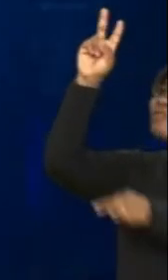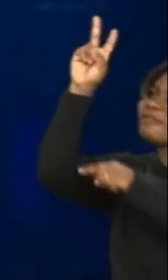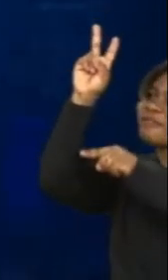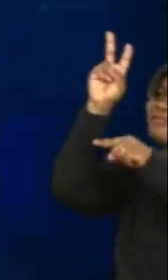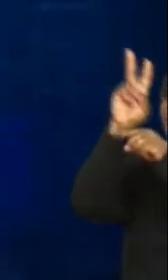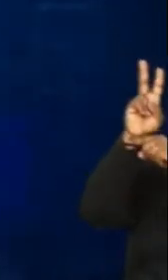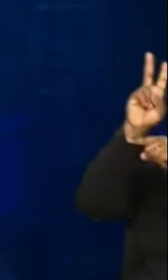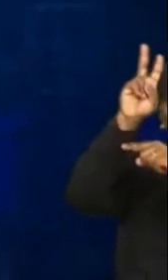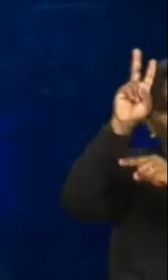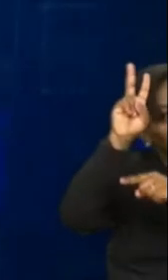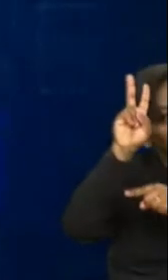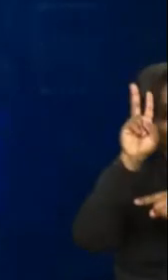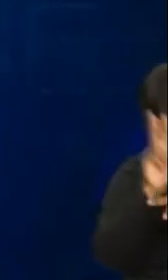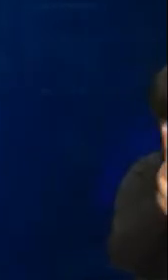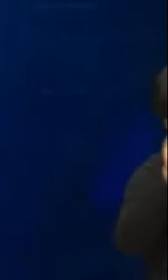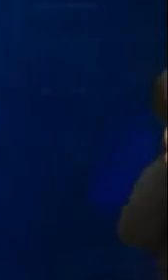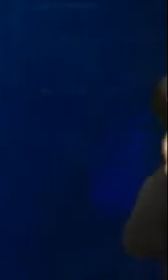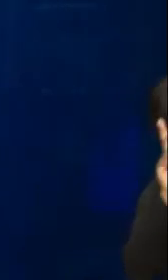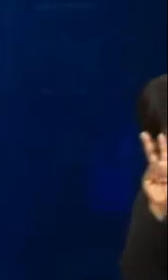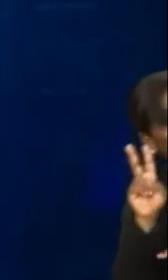eu. Cuido